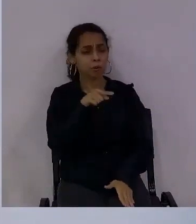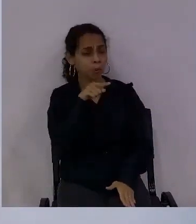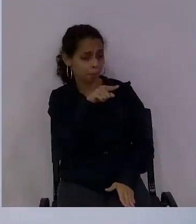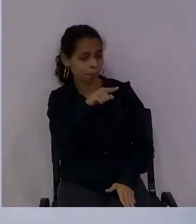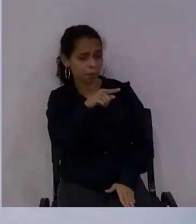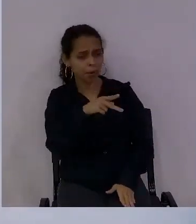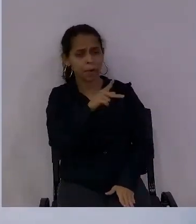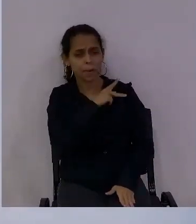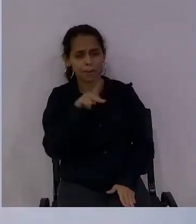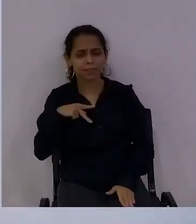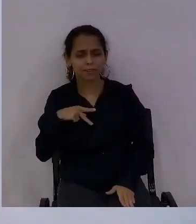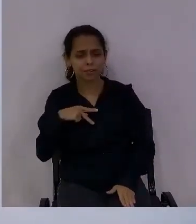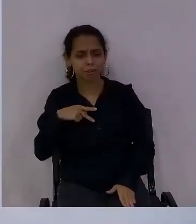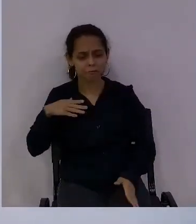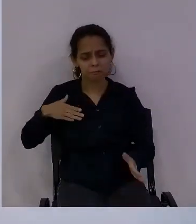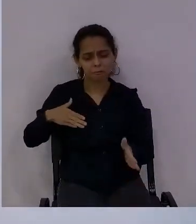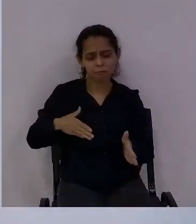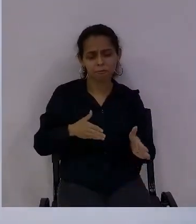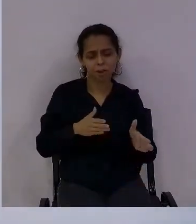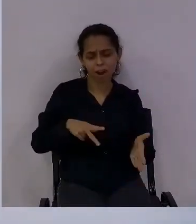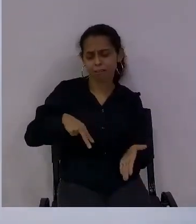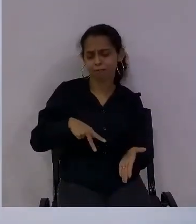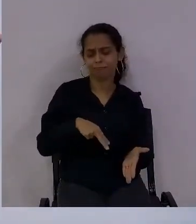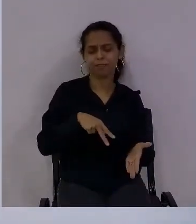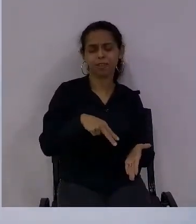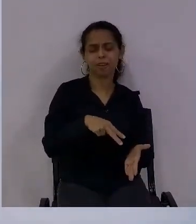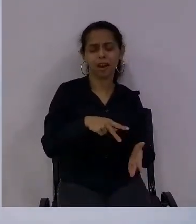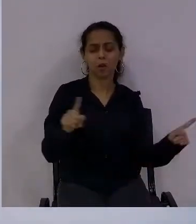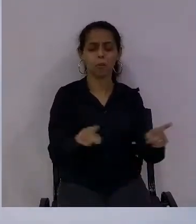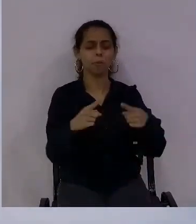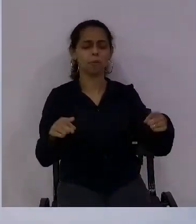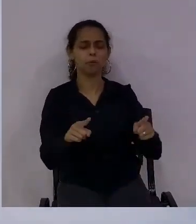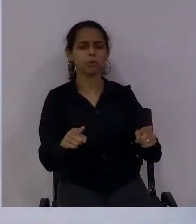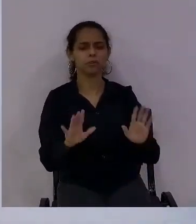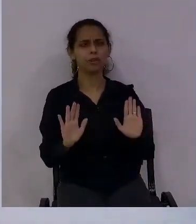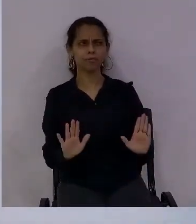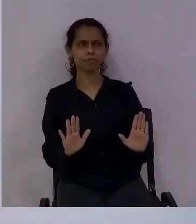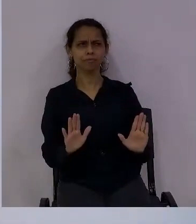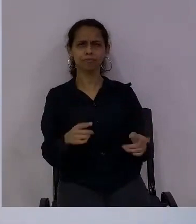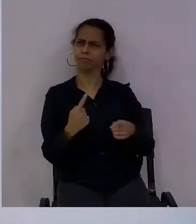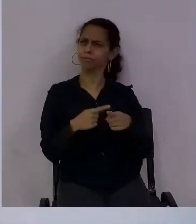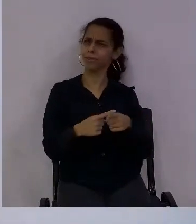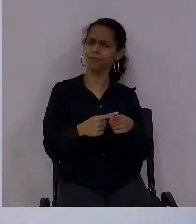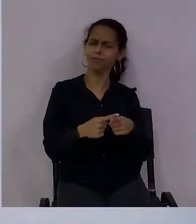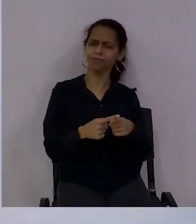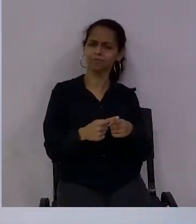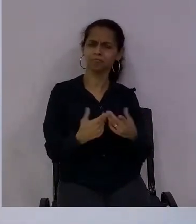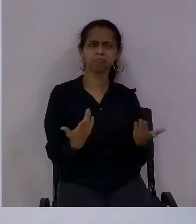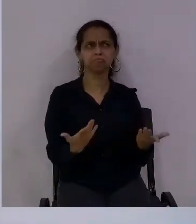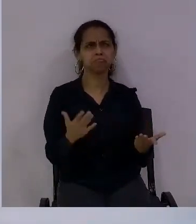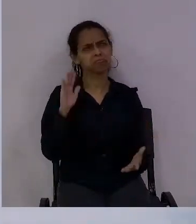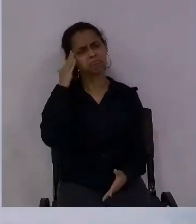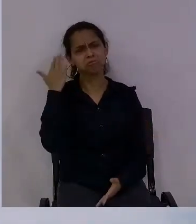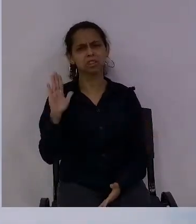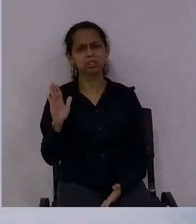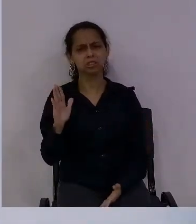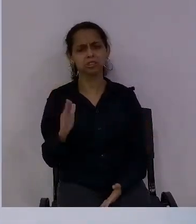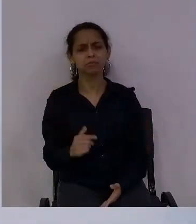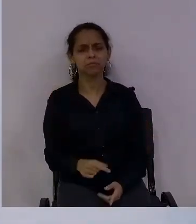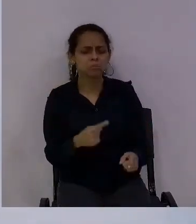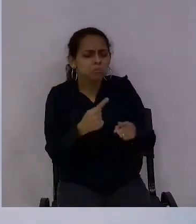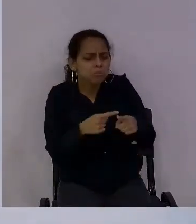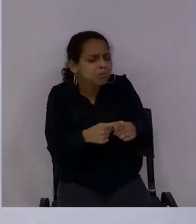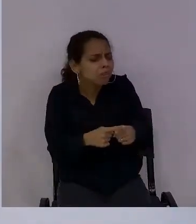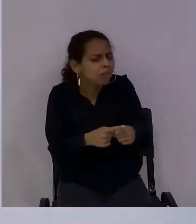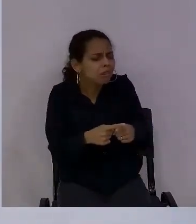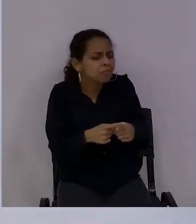Fato é que muitas vezes a gente olha esses cerimoniais, esses ritos, e a gente não entende, mas para que isso? Para que cumprir tantos protocolos,